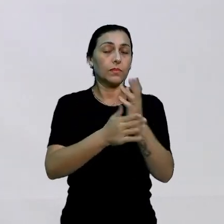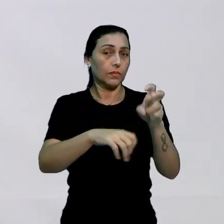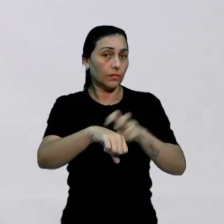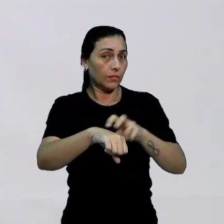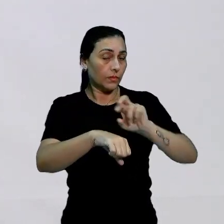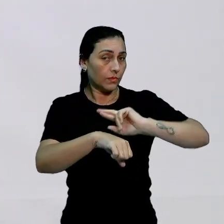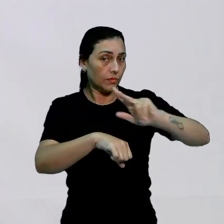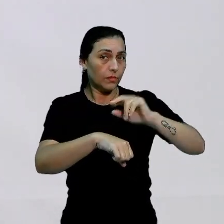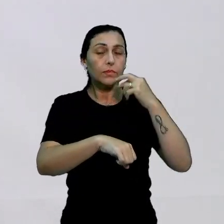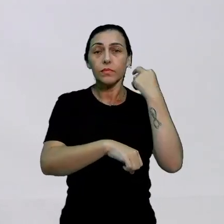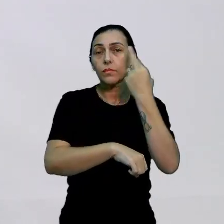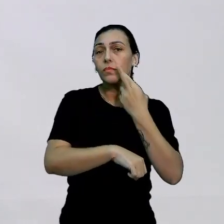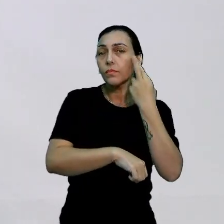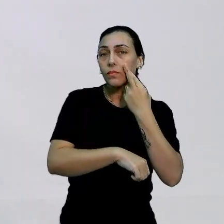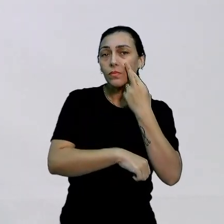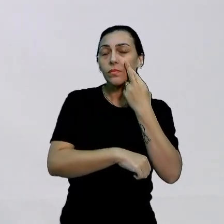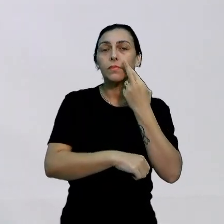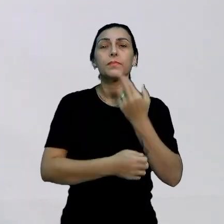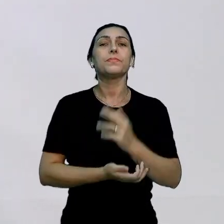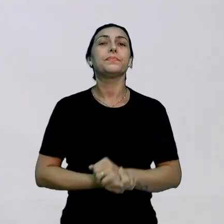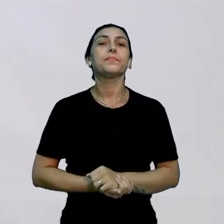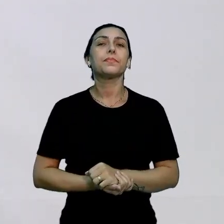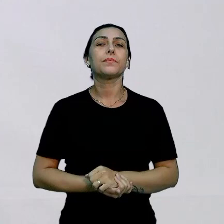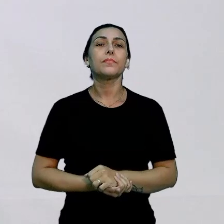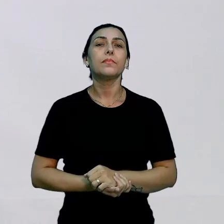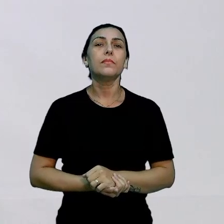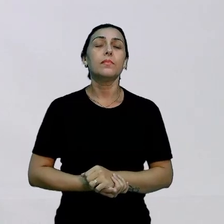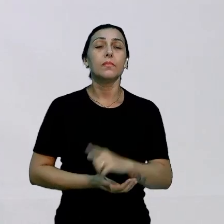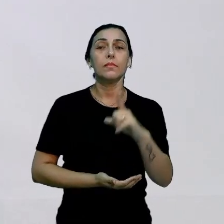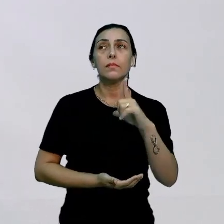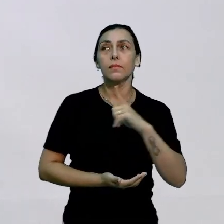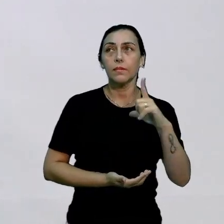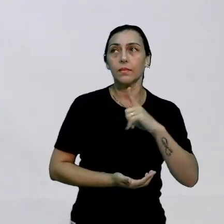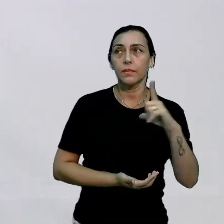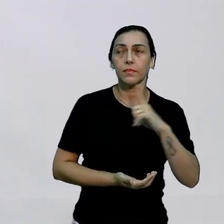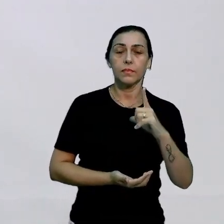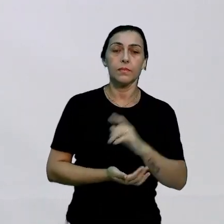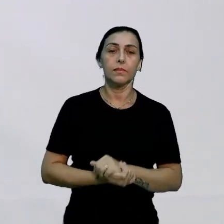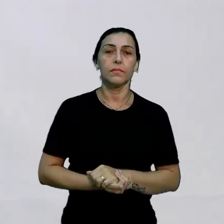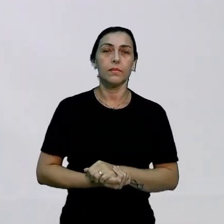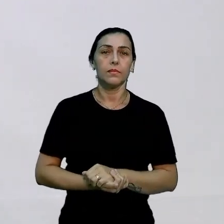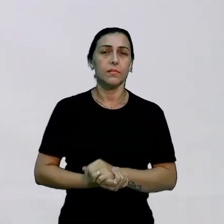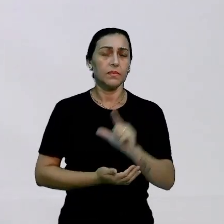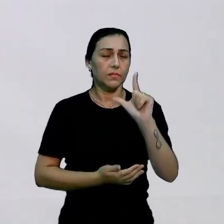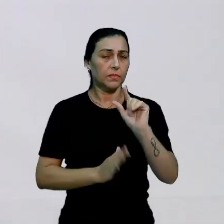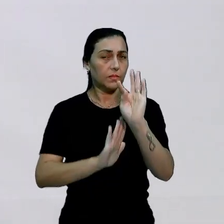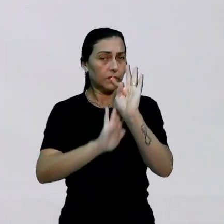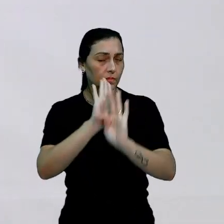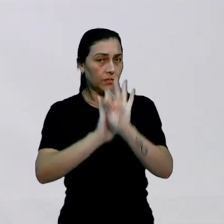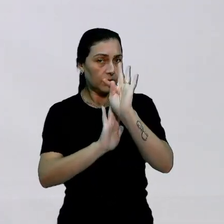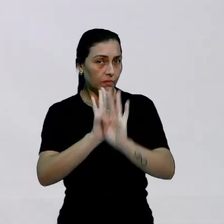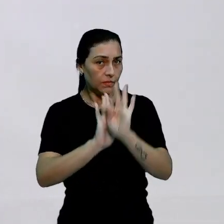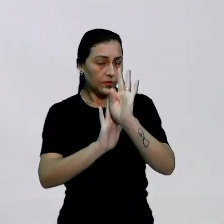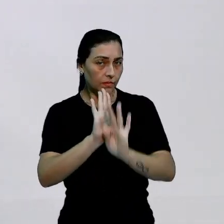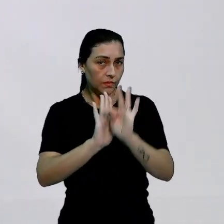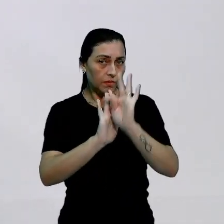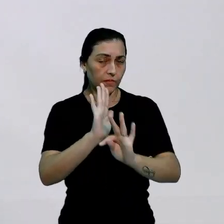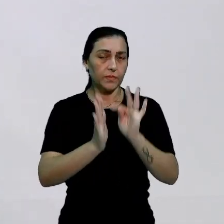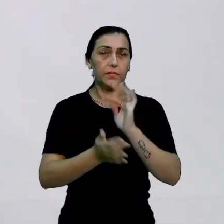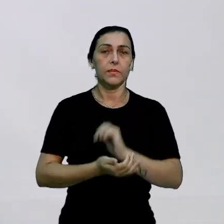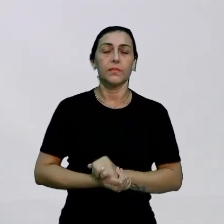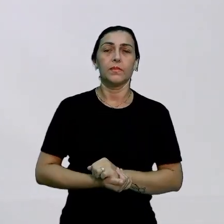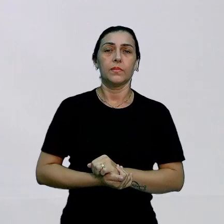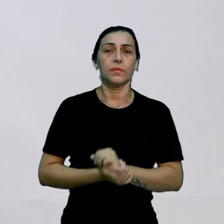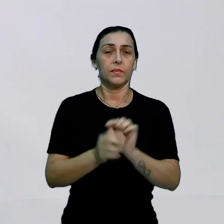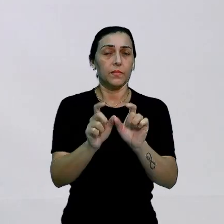rosa, tá? Então vamos lá. Nós temos aí, né, um pequeno texto, né, um trechinho,